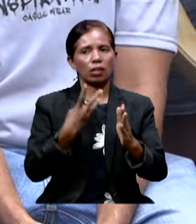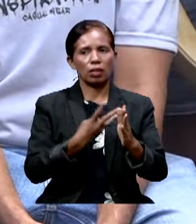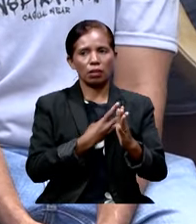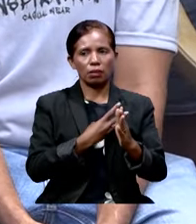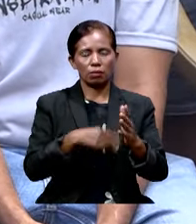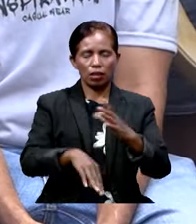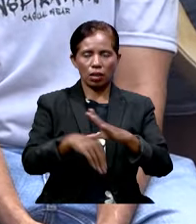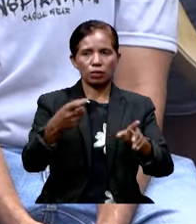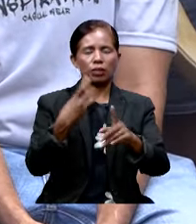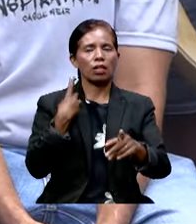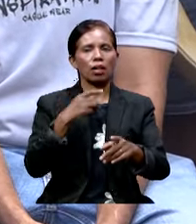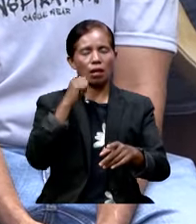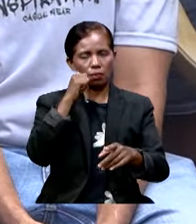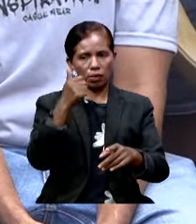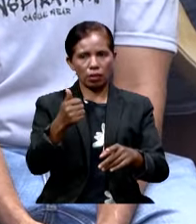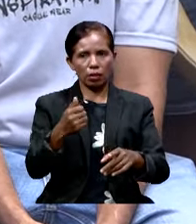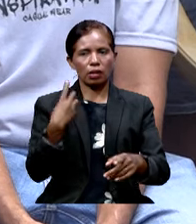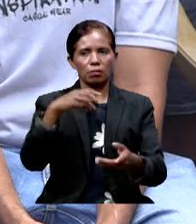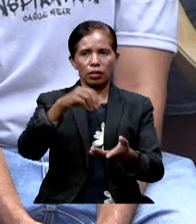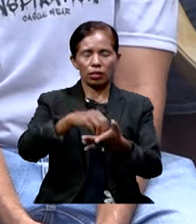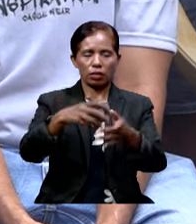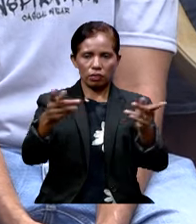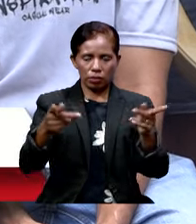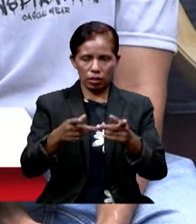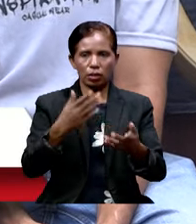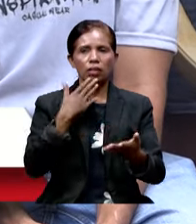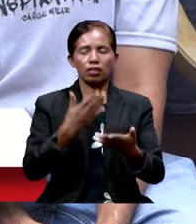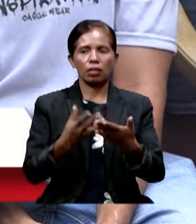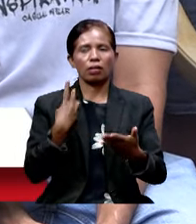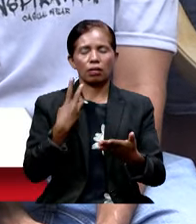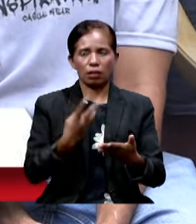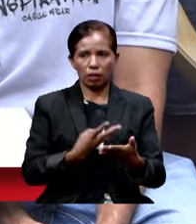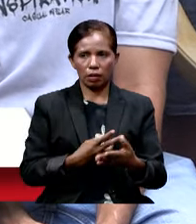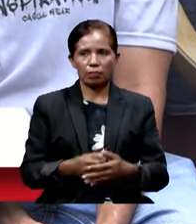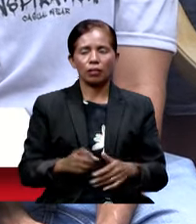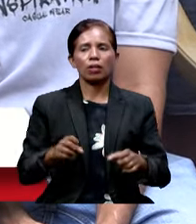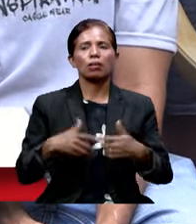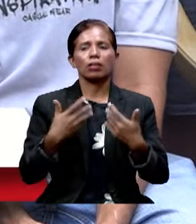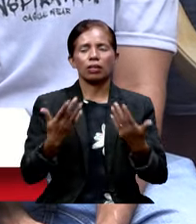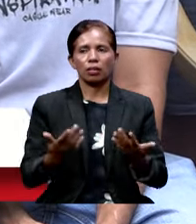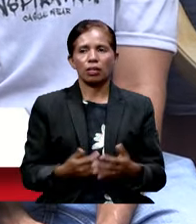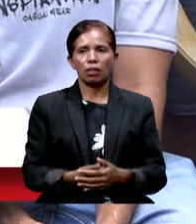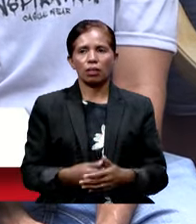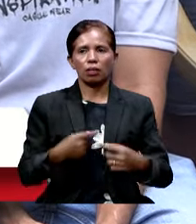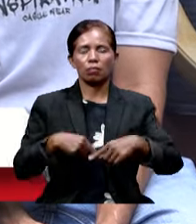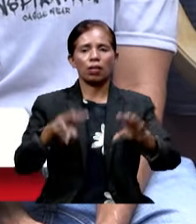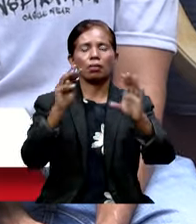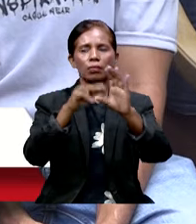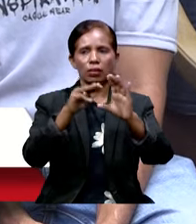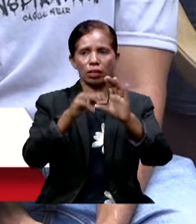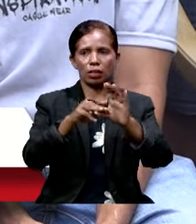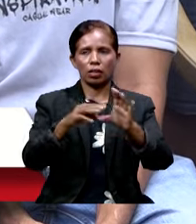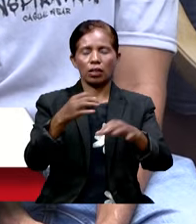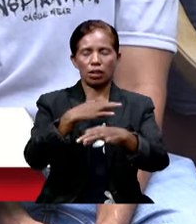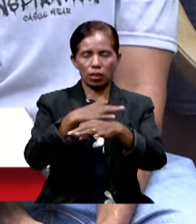o dinheiro ou ringa aba. Mas cria condições. Condições do ensaio. Para o mercado. Haria